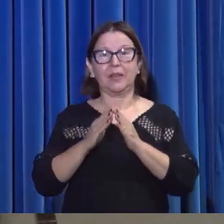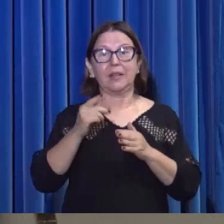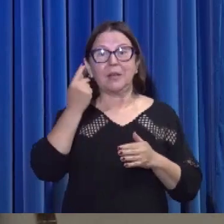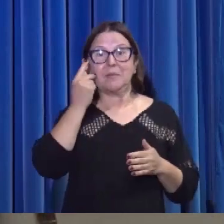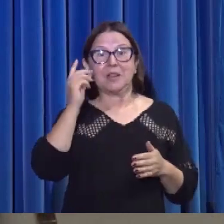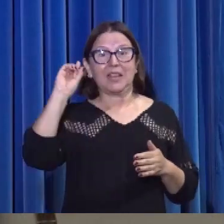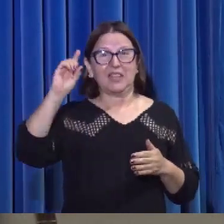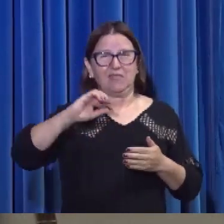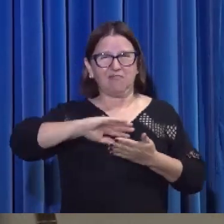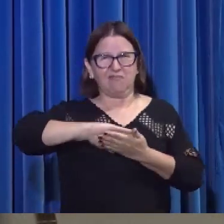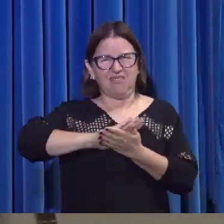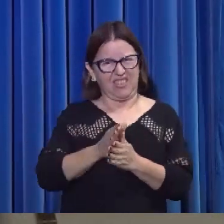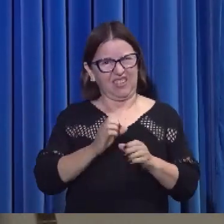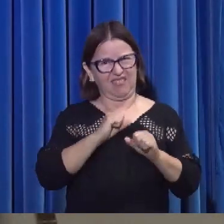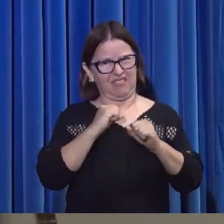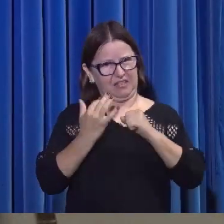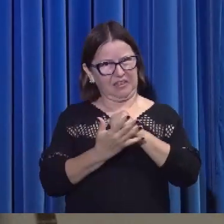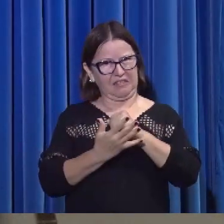você poder